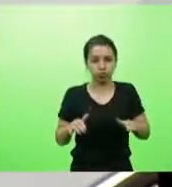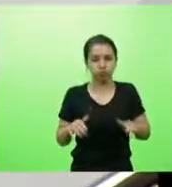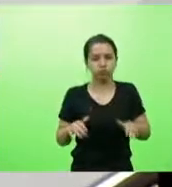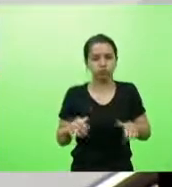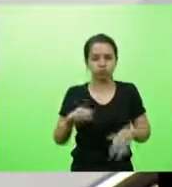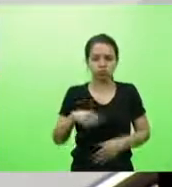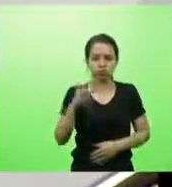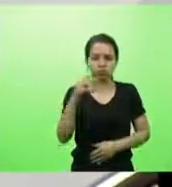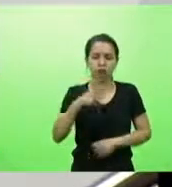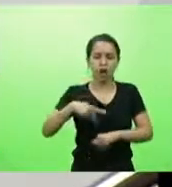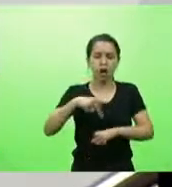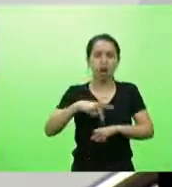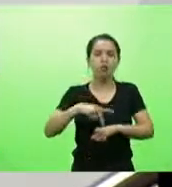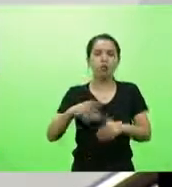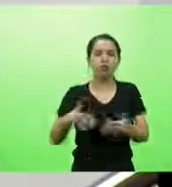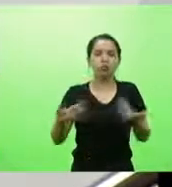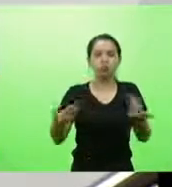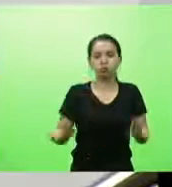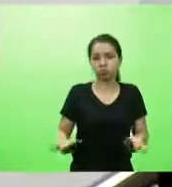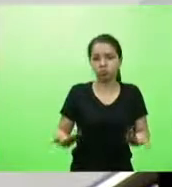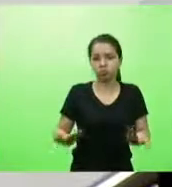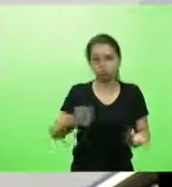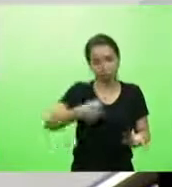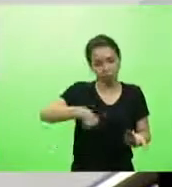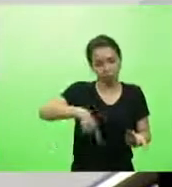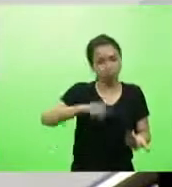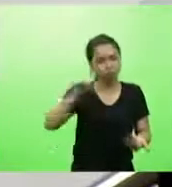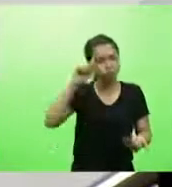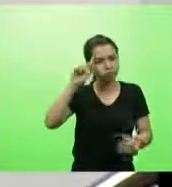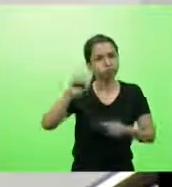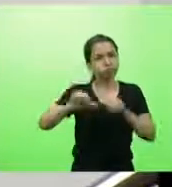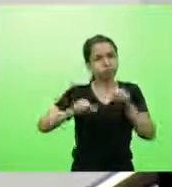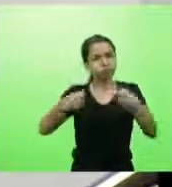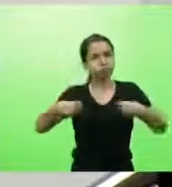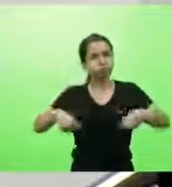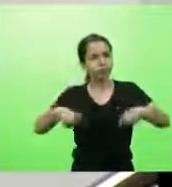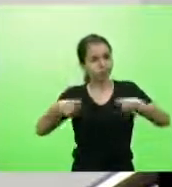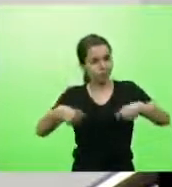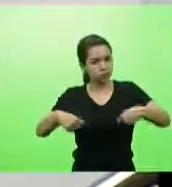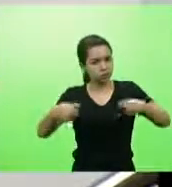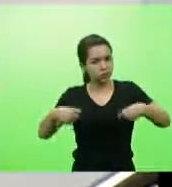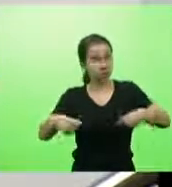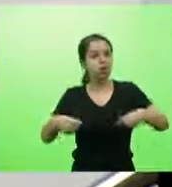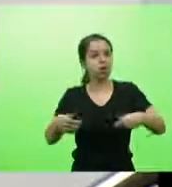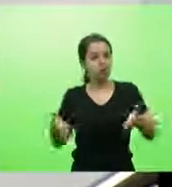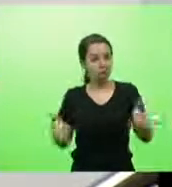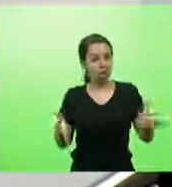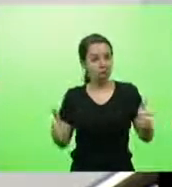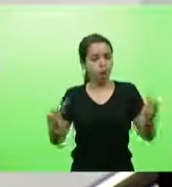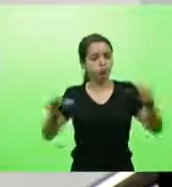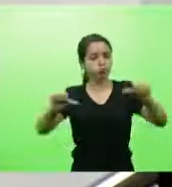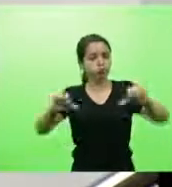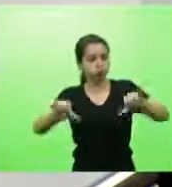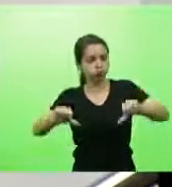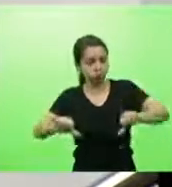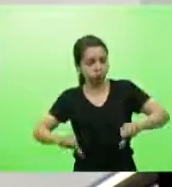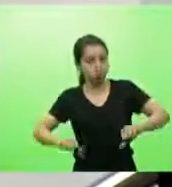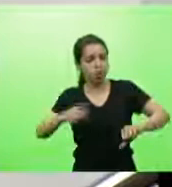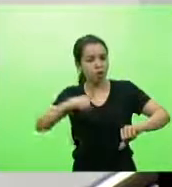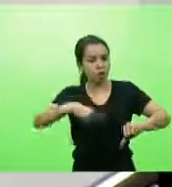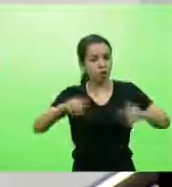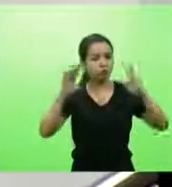nós? Nós temos sim que repensar isso e talvez justamente essa crise é um bom momento para nós entendermos isso